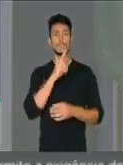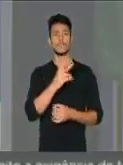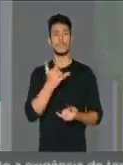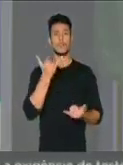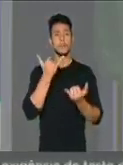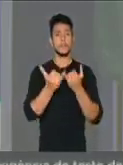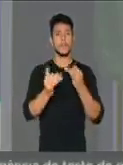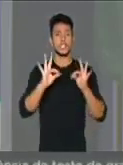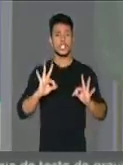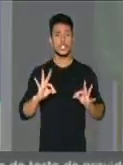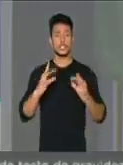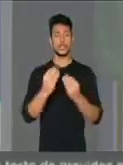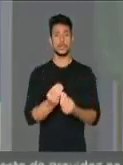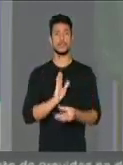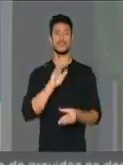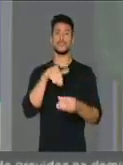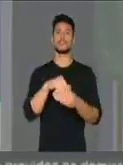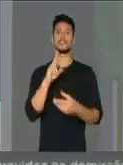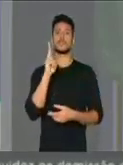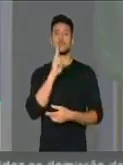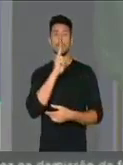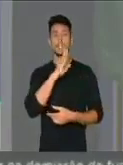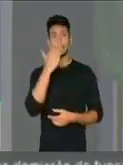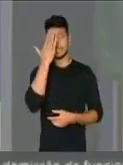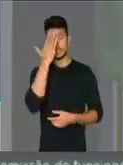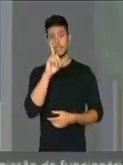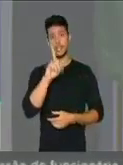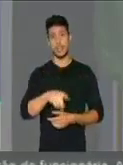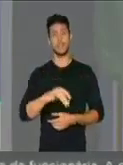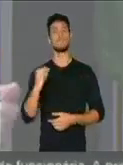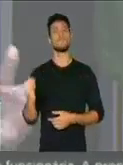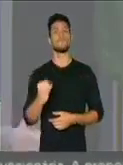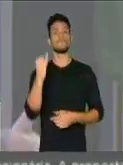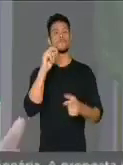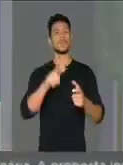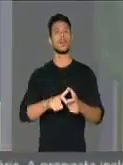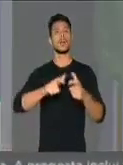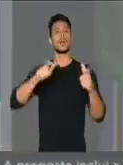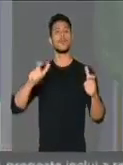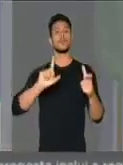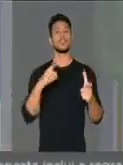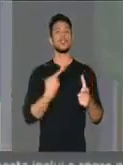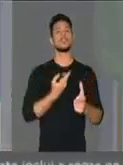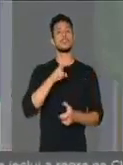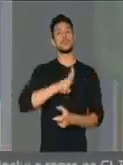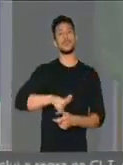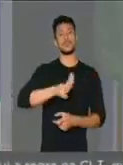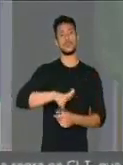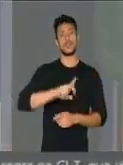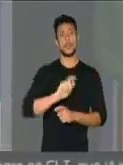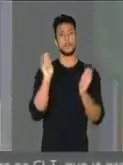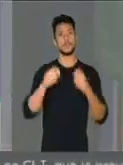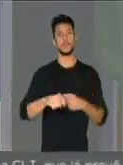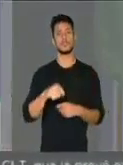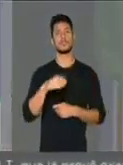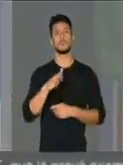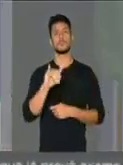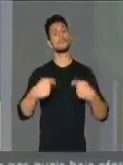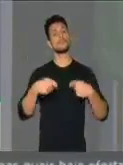na questão, vimos sugerir algumas emendas de forma a tornar sua compreensão mais